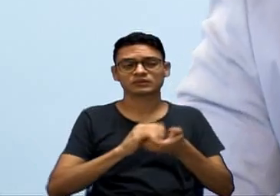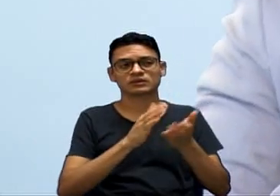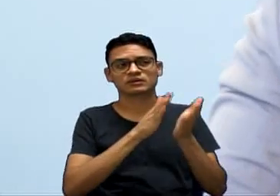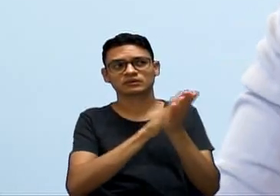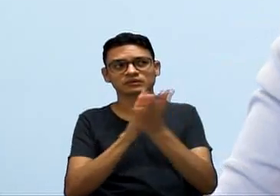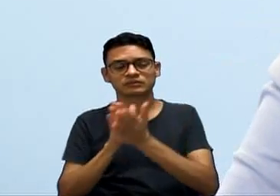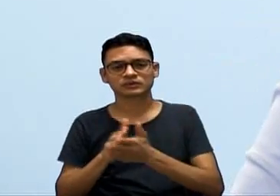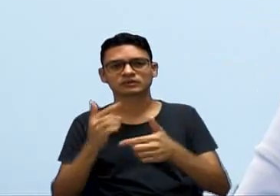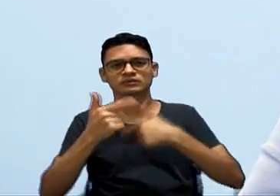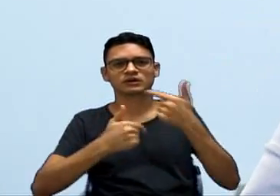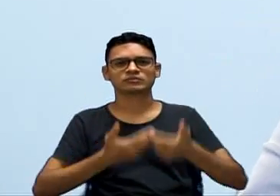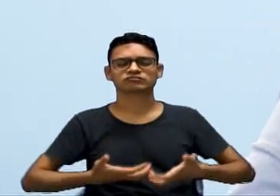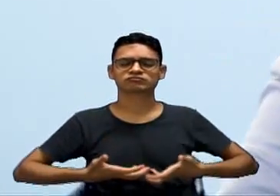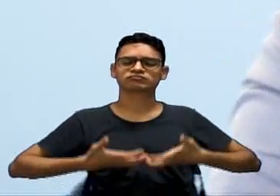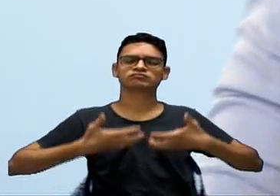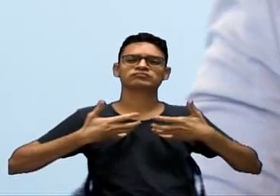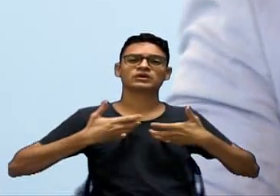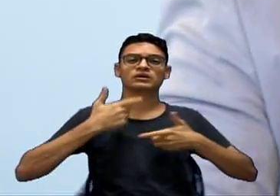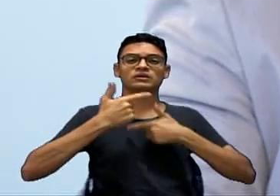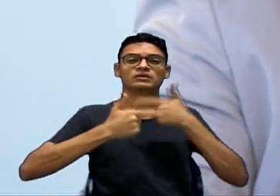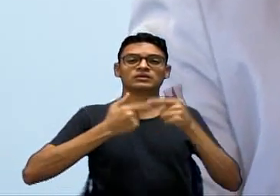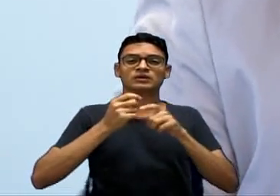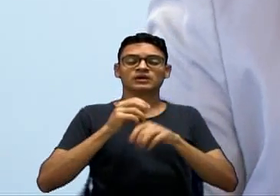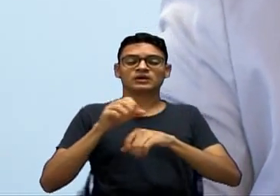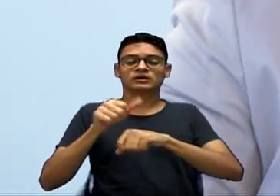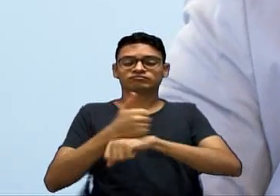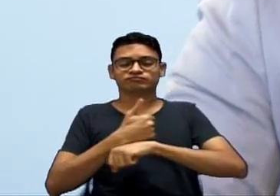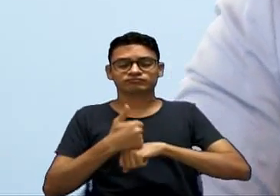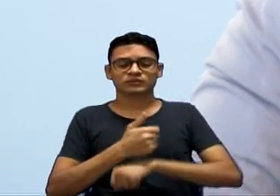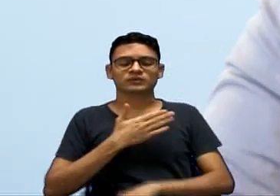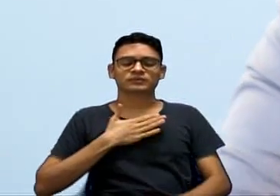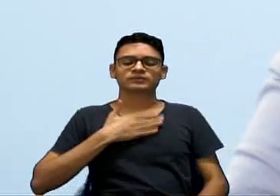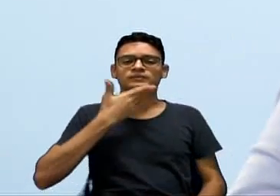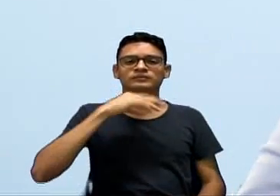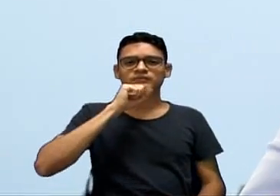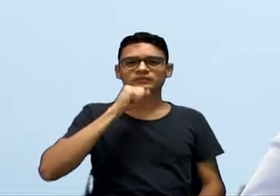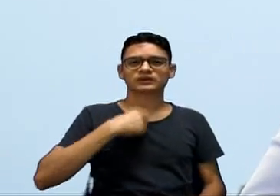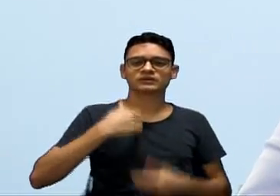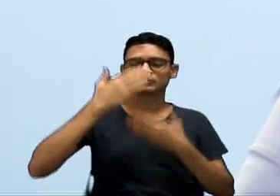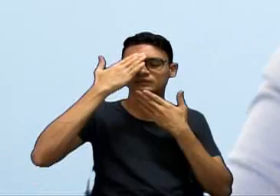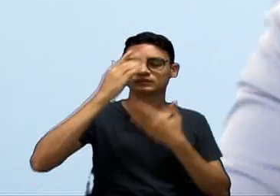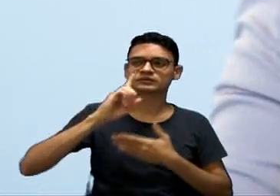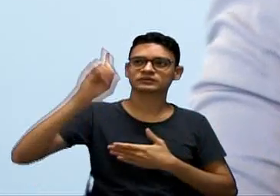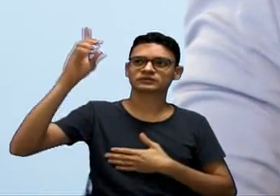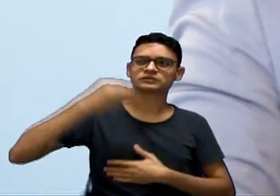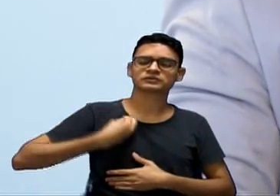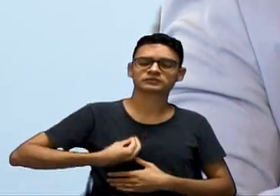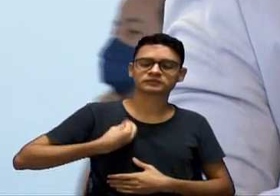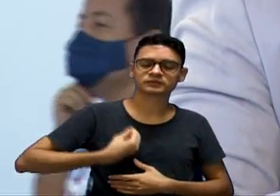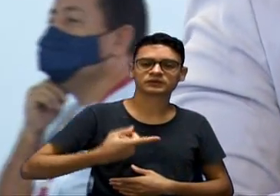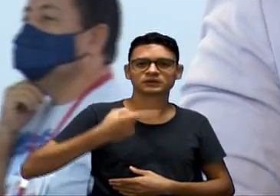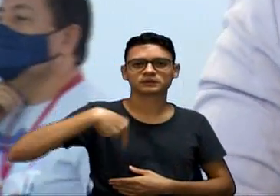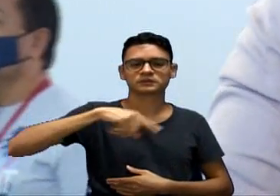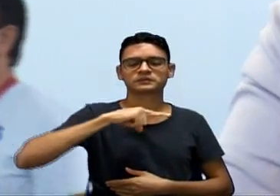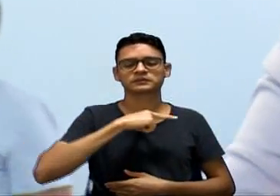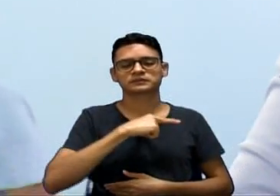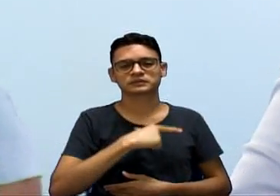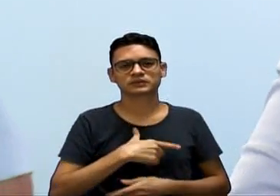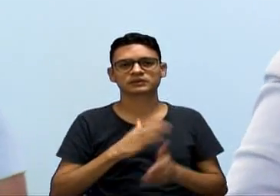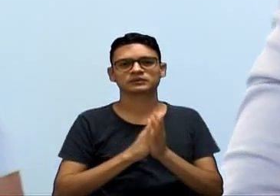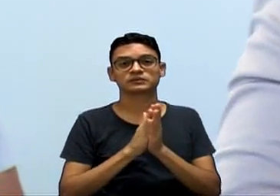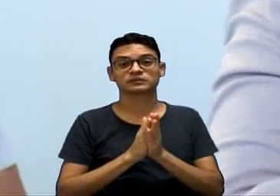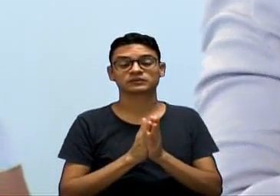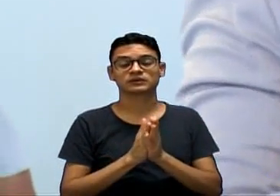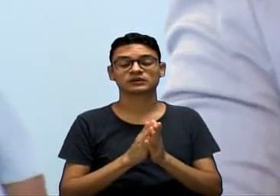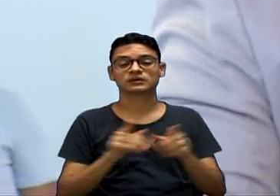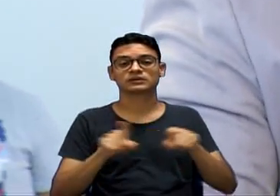Tenho orgulho, sempre falo da profissão do meu pai. E agradecer a Deus por mais um dia de vida, agradecer a Deus pela